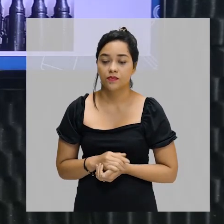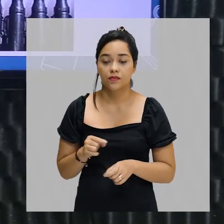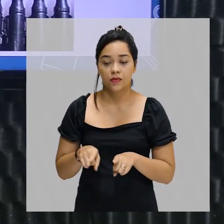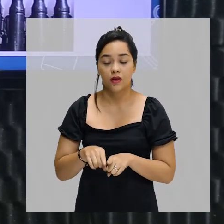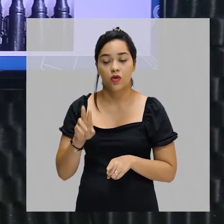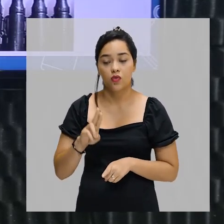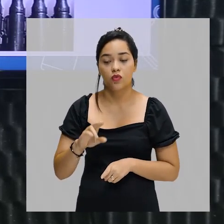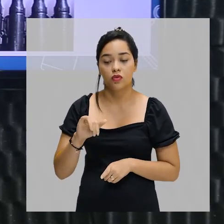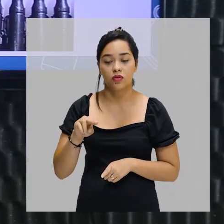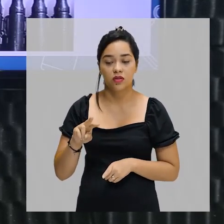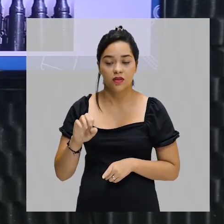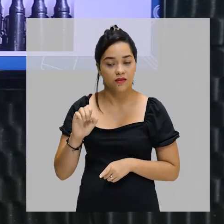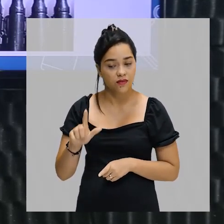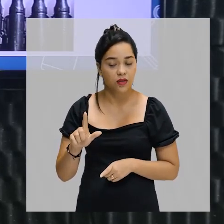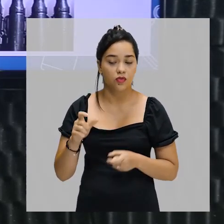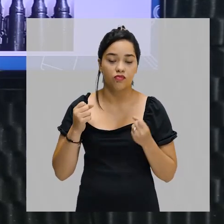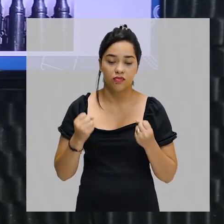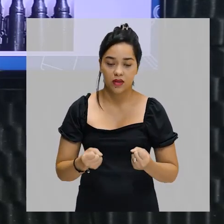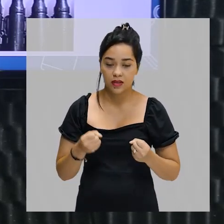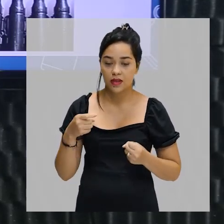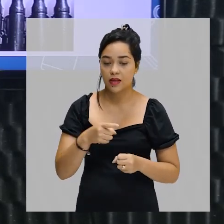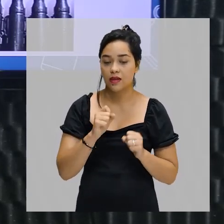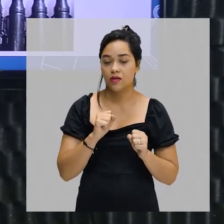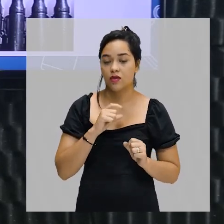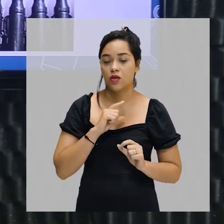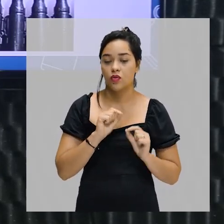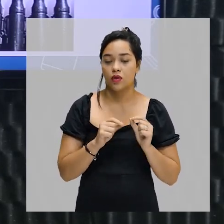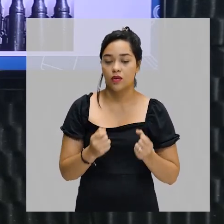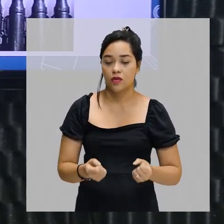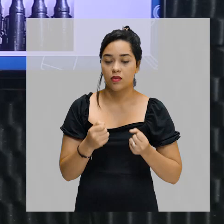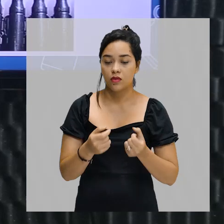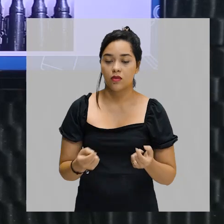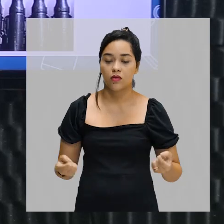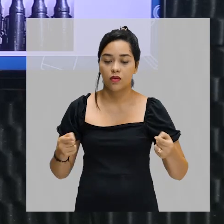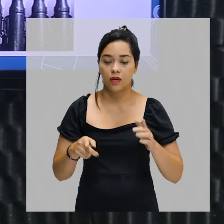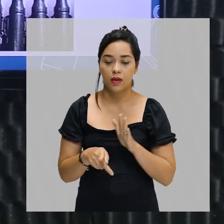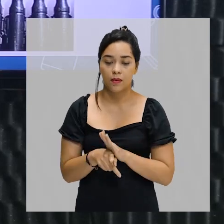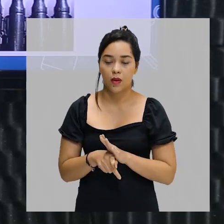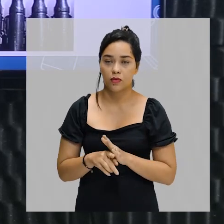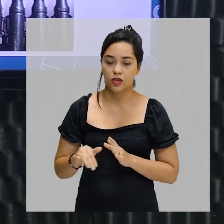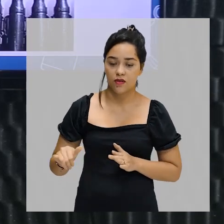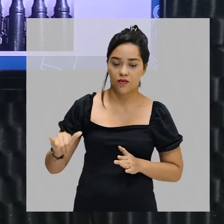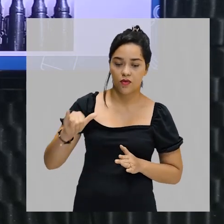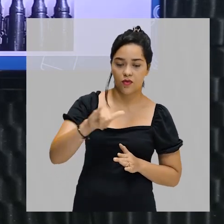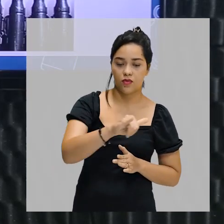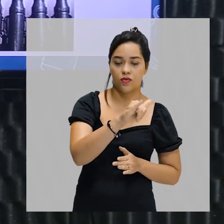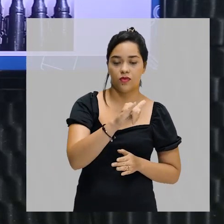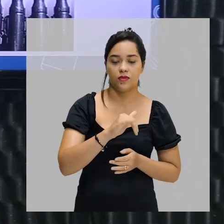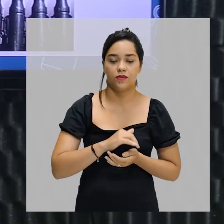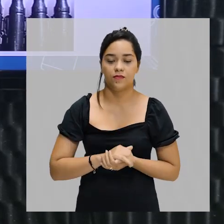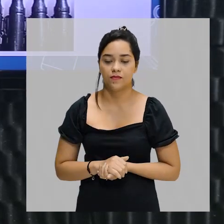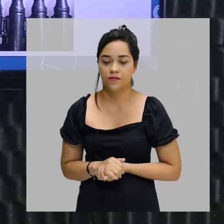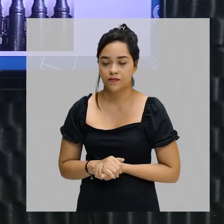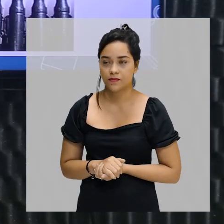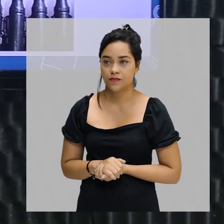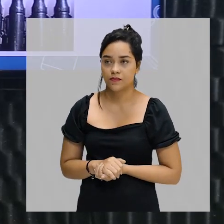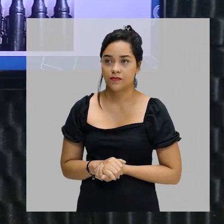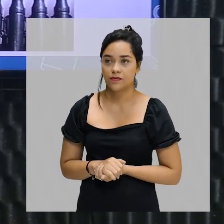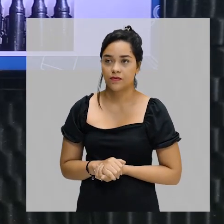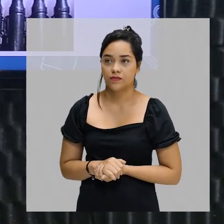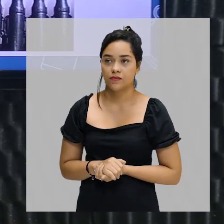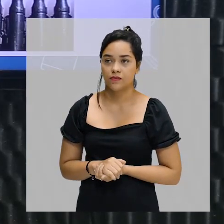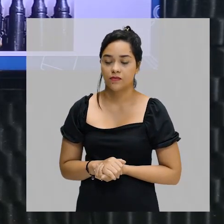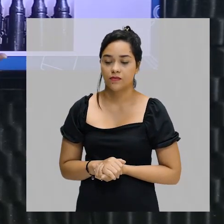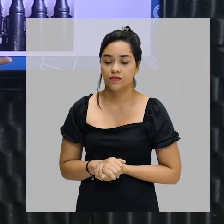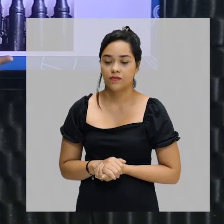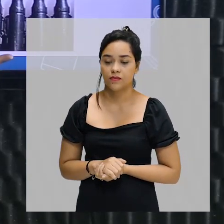mas também há uso, né, civil dele, certo? Ele é denso e ele serve como contrapeso